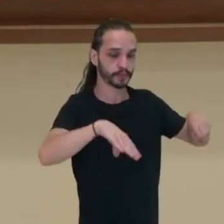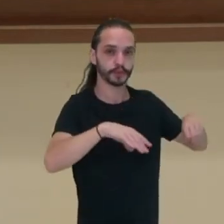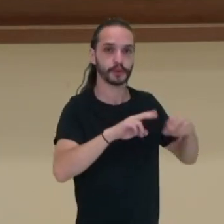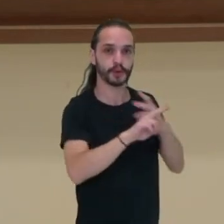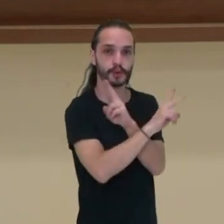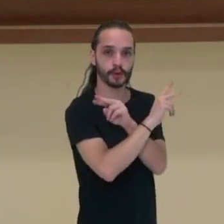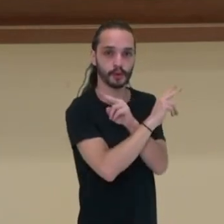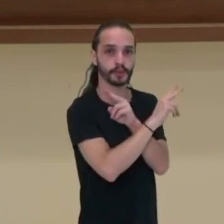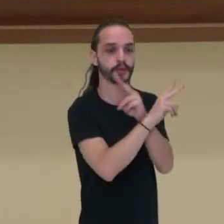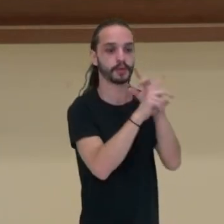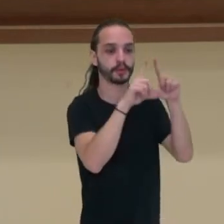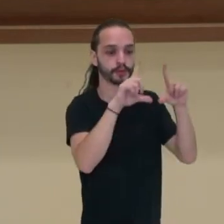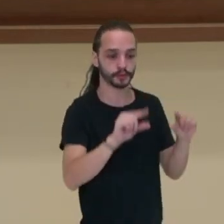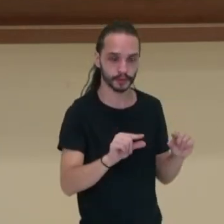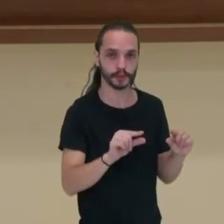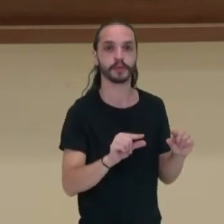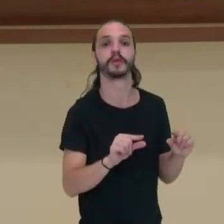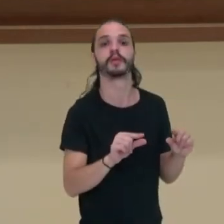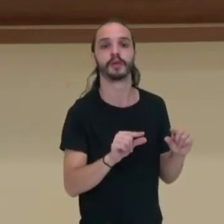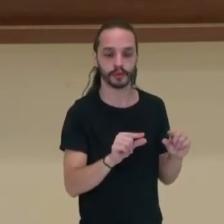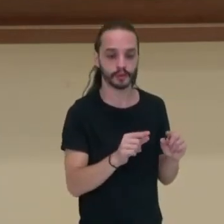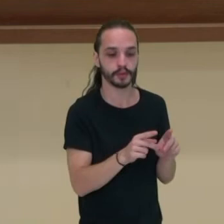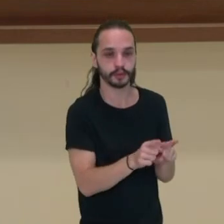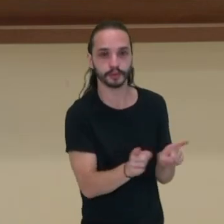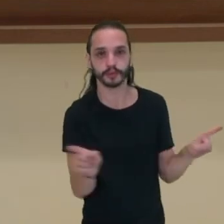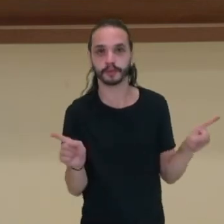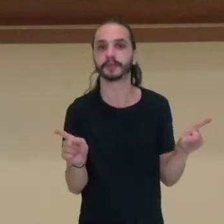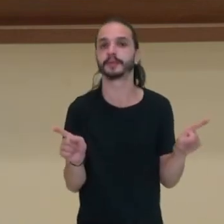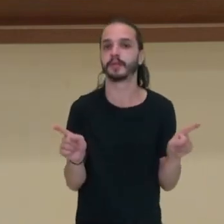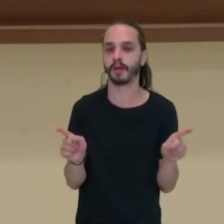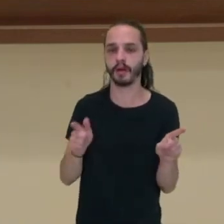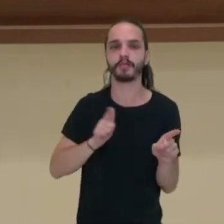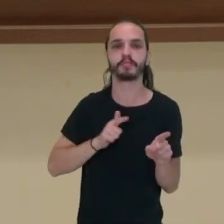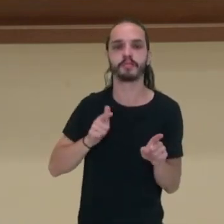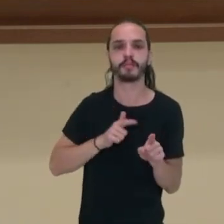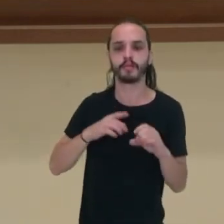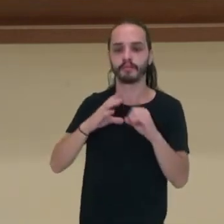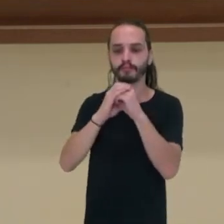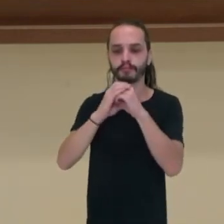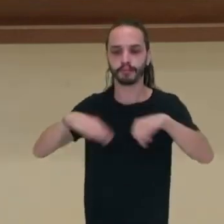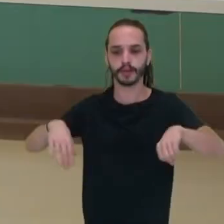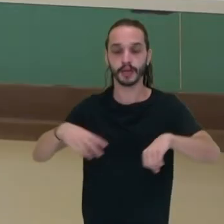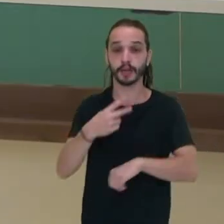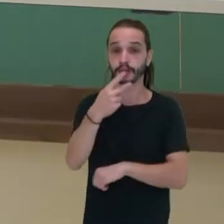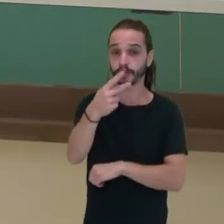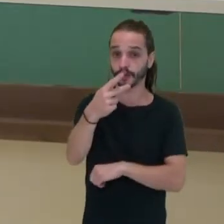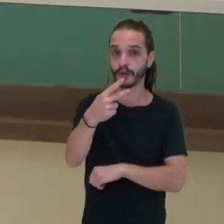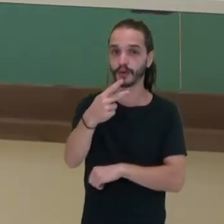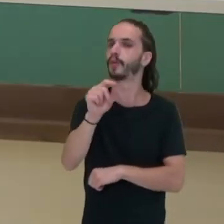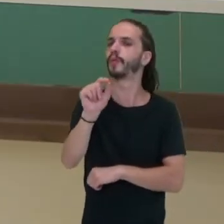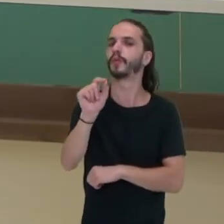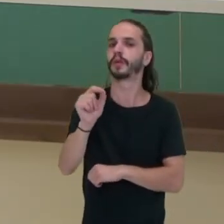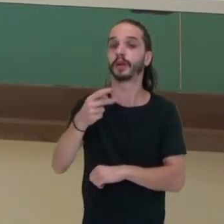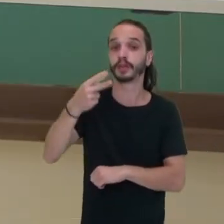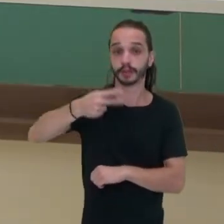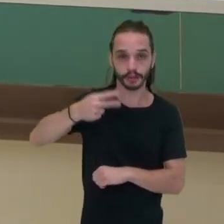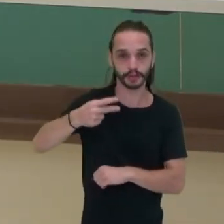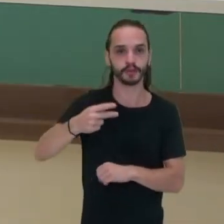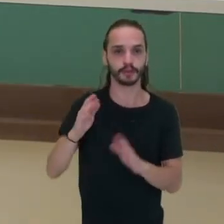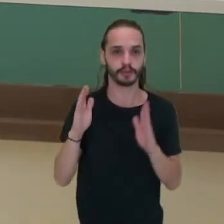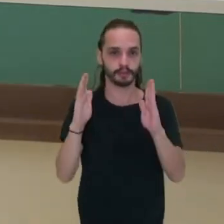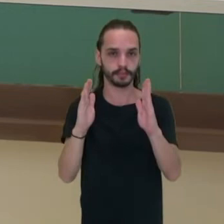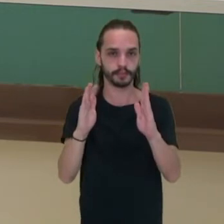cromossomos. Então daí a gente tem início à chamada meiose 2. Na meiose 2, a segunda divisão da meiose,